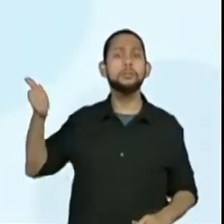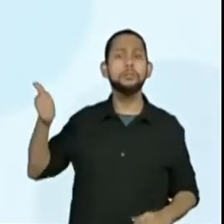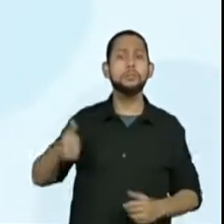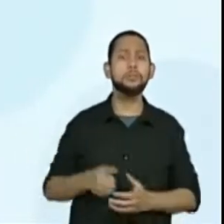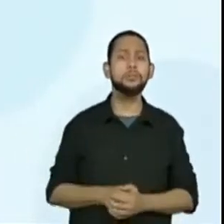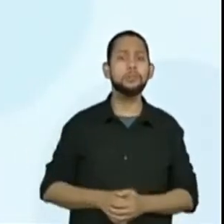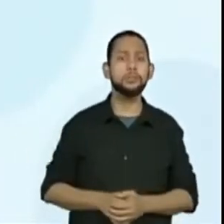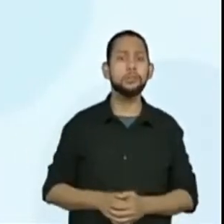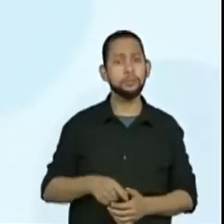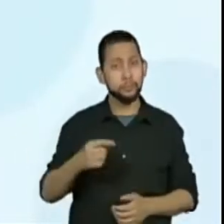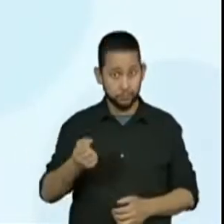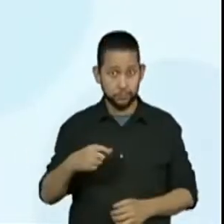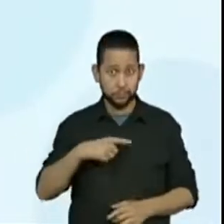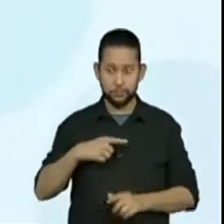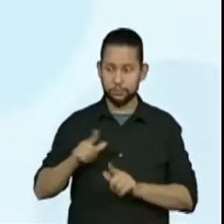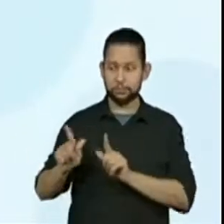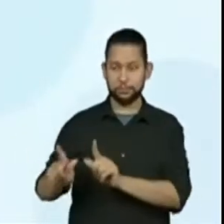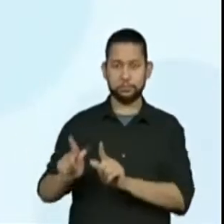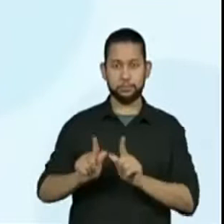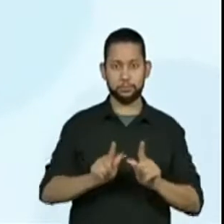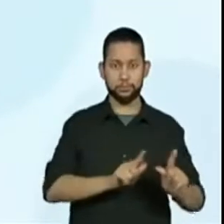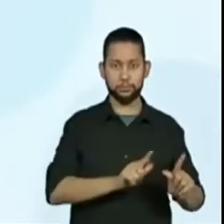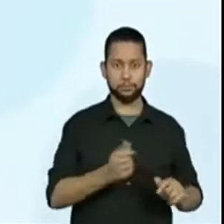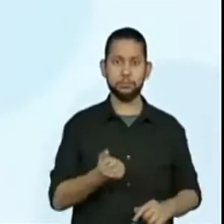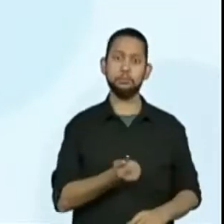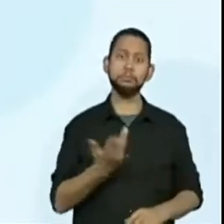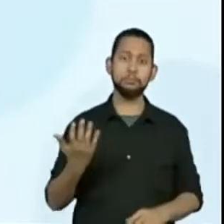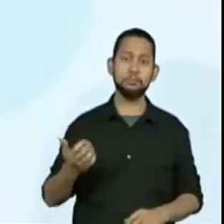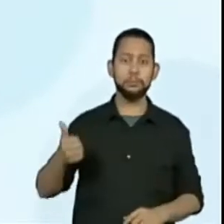Vocês podem me dizer no chat?